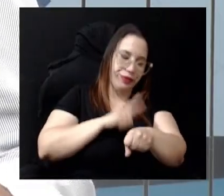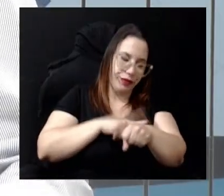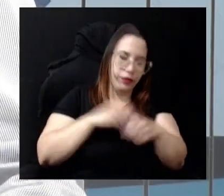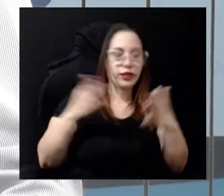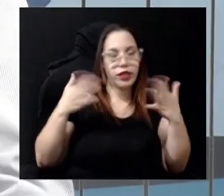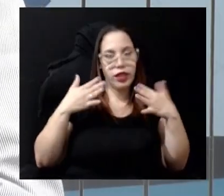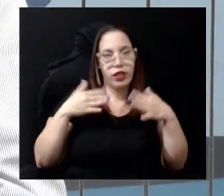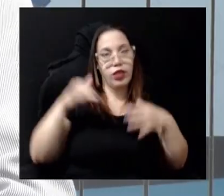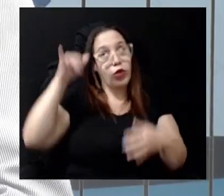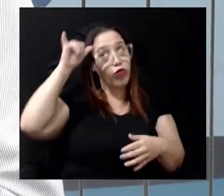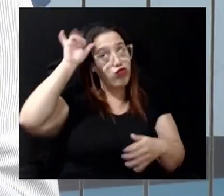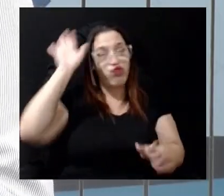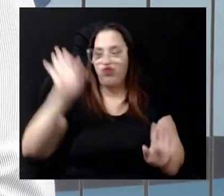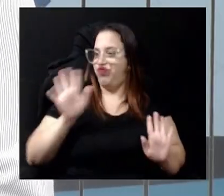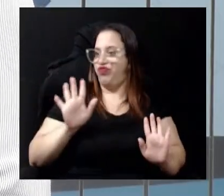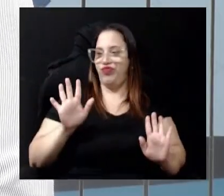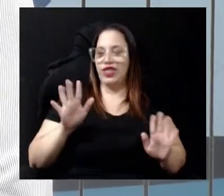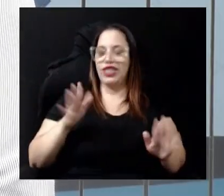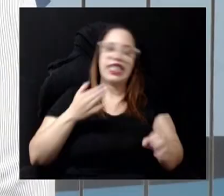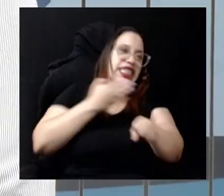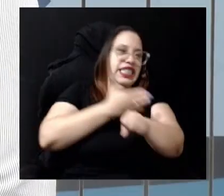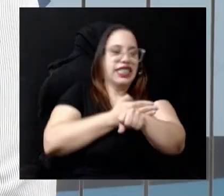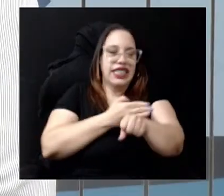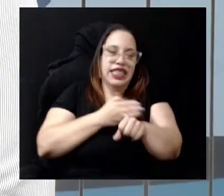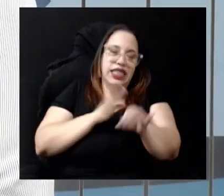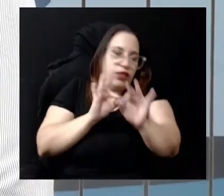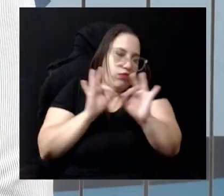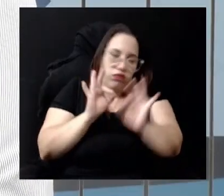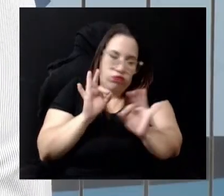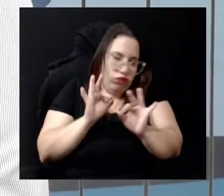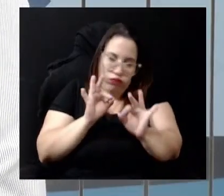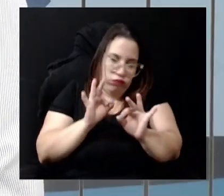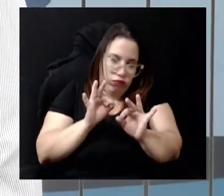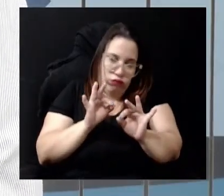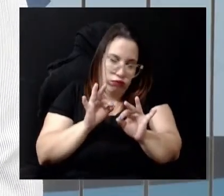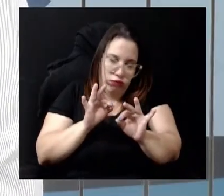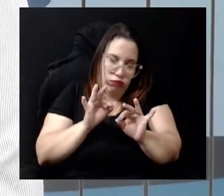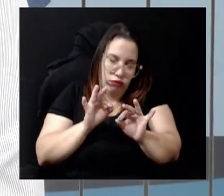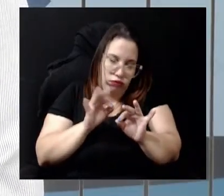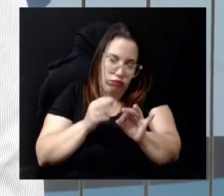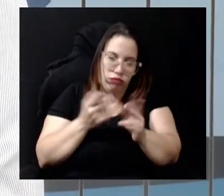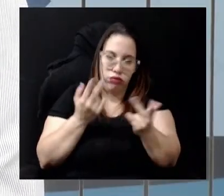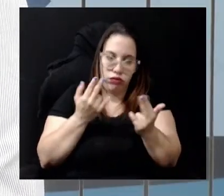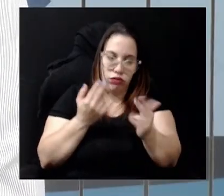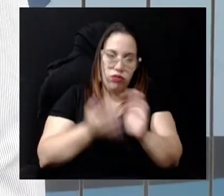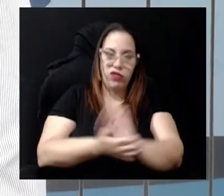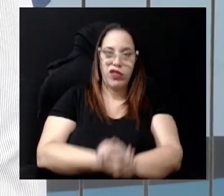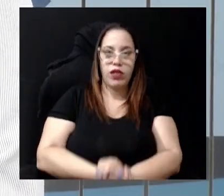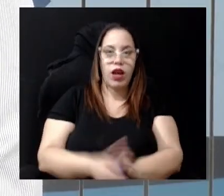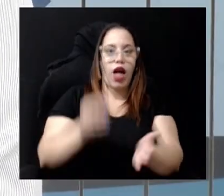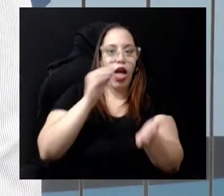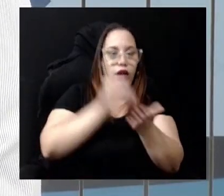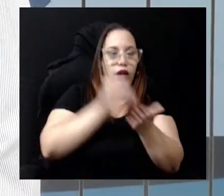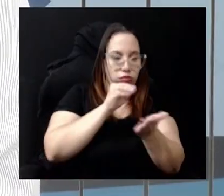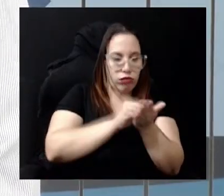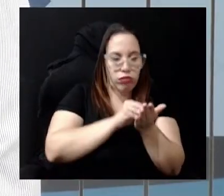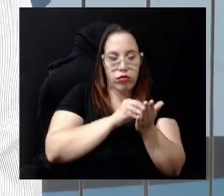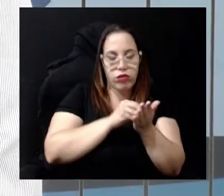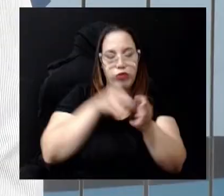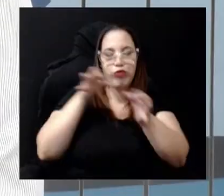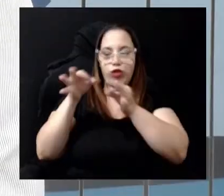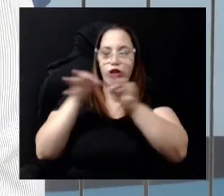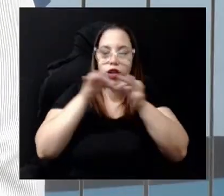seriam incomodadas e continuariam com o mesmo nível de produtividade. Agora, a ausência de planejamento nos pega no